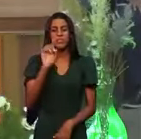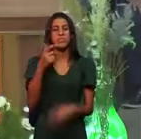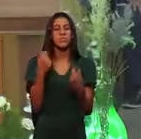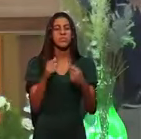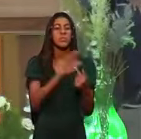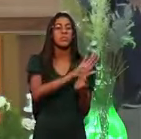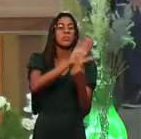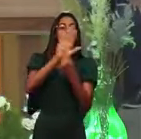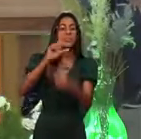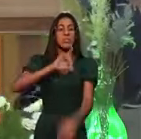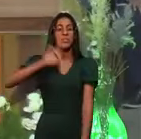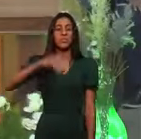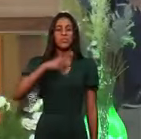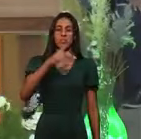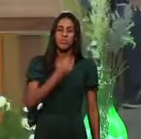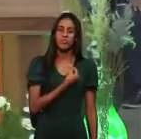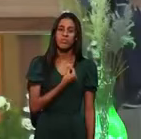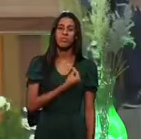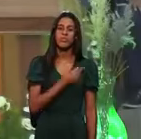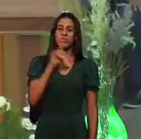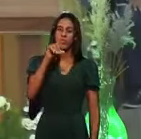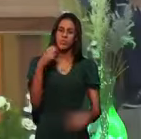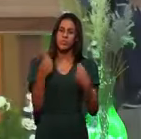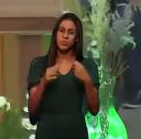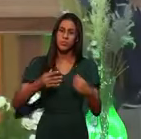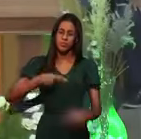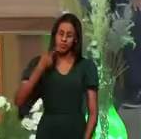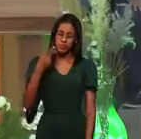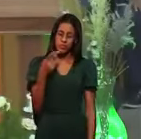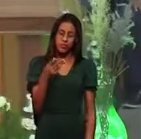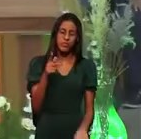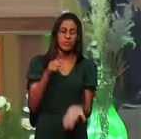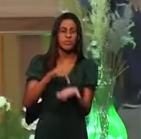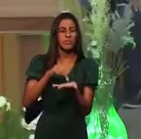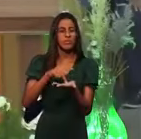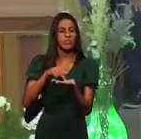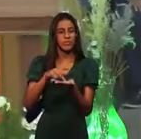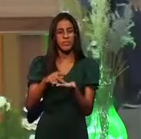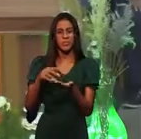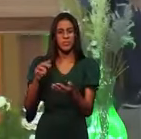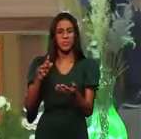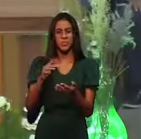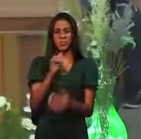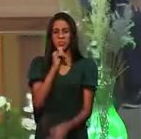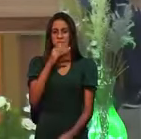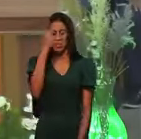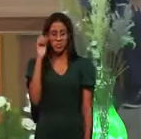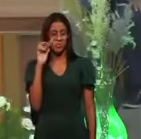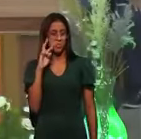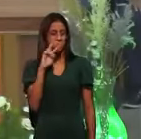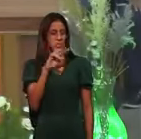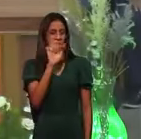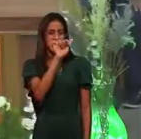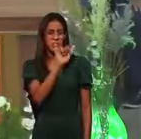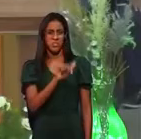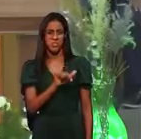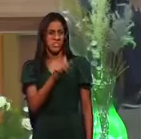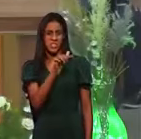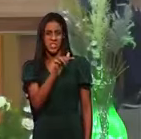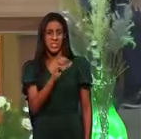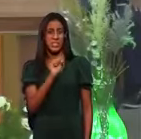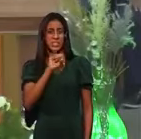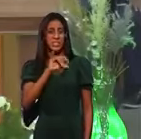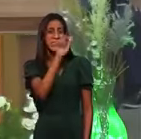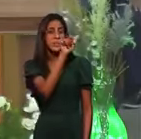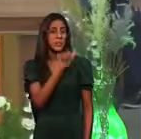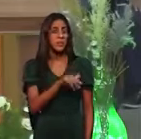sinceridade. Seja sincero. Deixe uma pessoa olhar para você e dizer: se foi a fulana que falou, eu acredito,